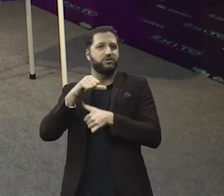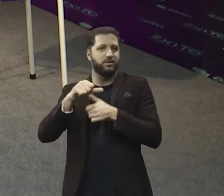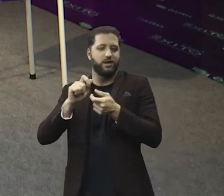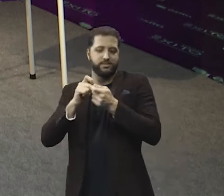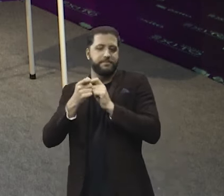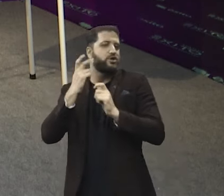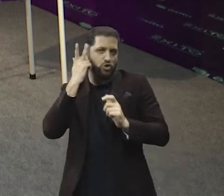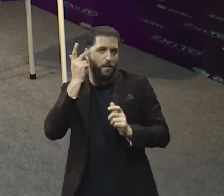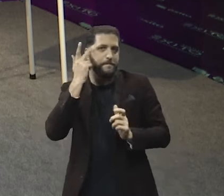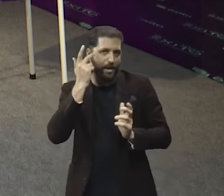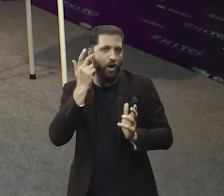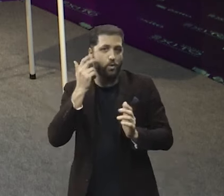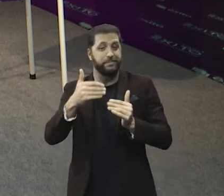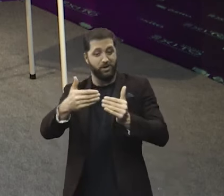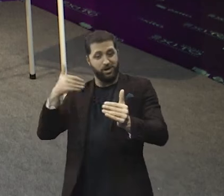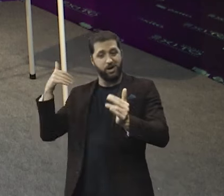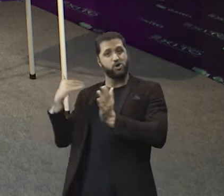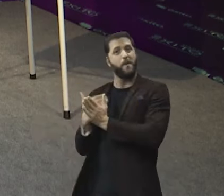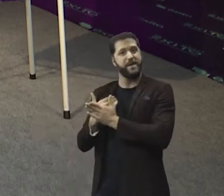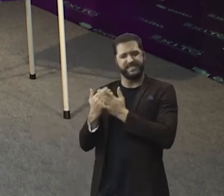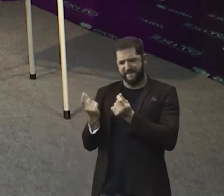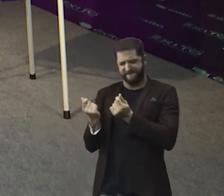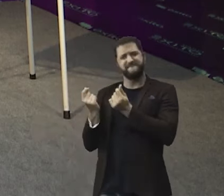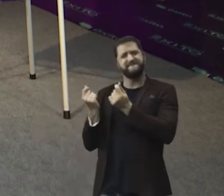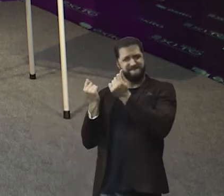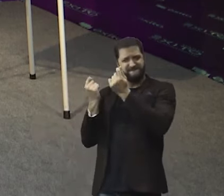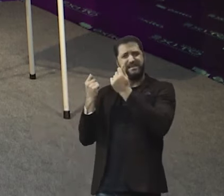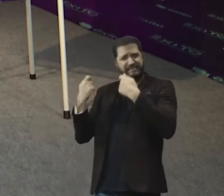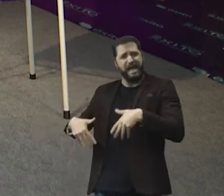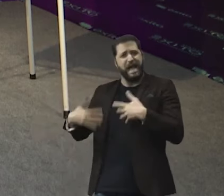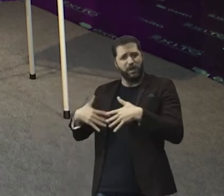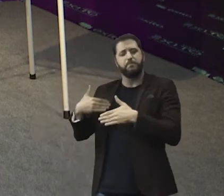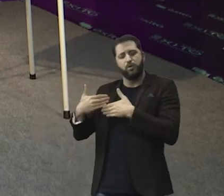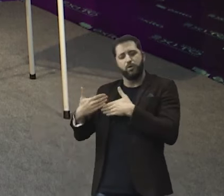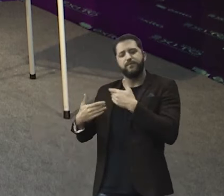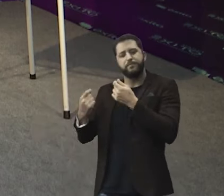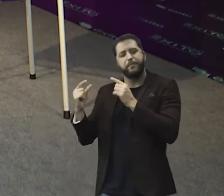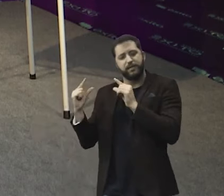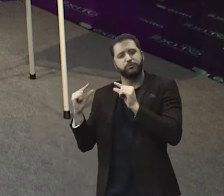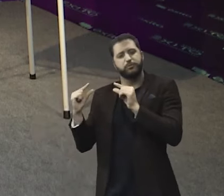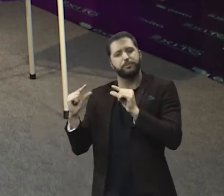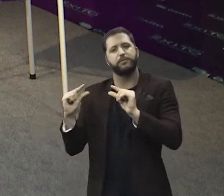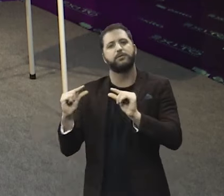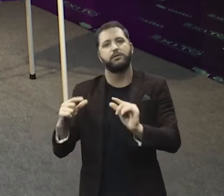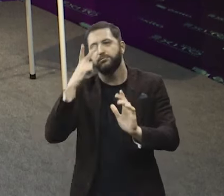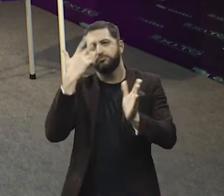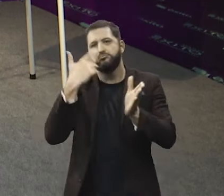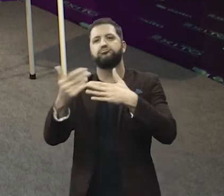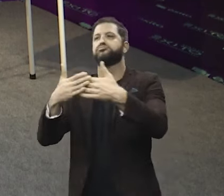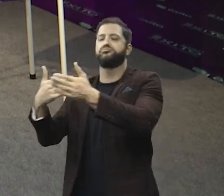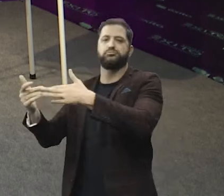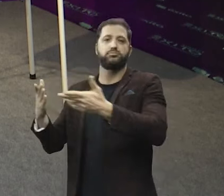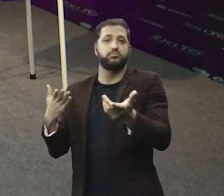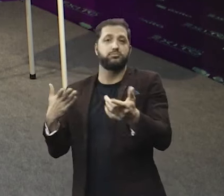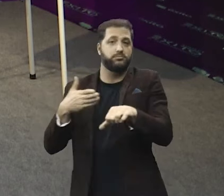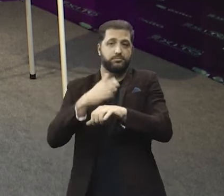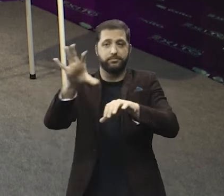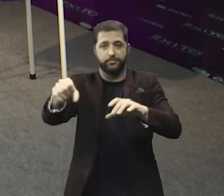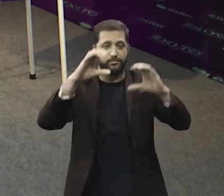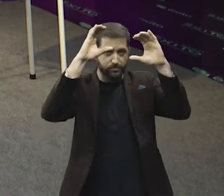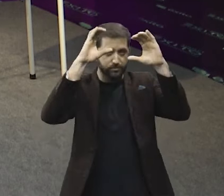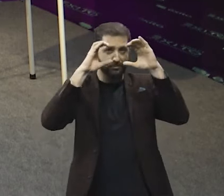uma classe mais abastada e depois vai chegando em todos nós mas tem benefícios tem olha aí eu tô te falando vários tipo imagina que